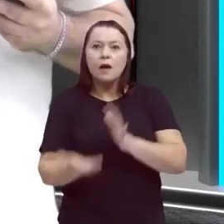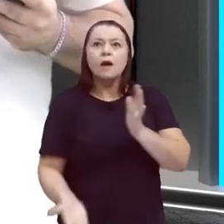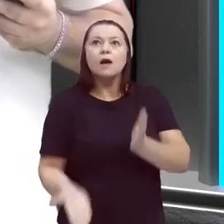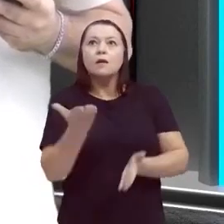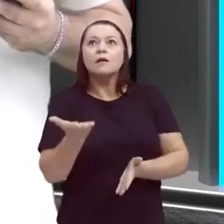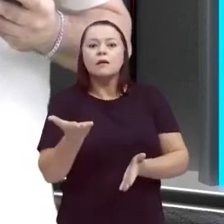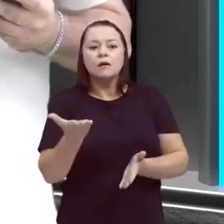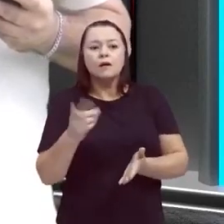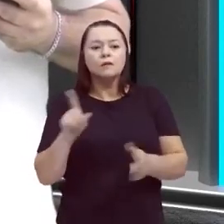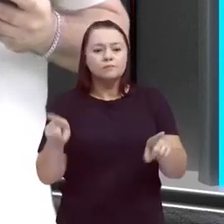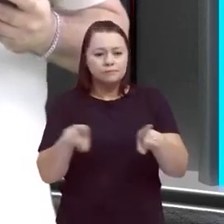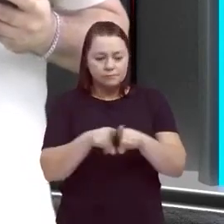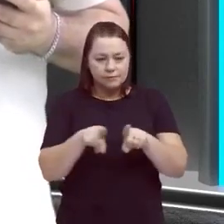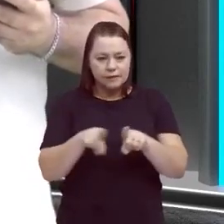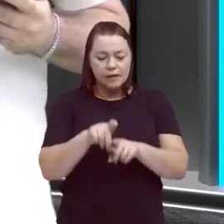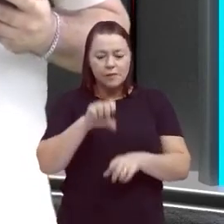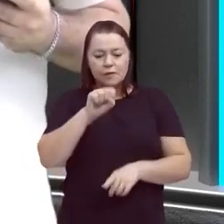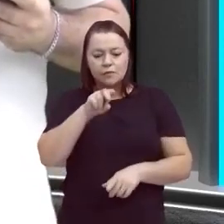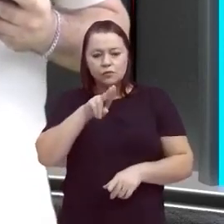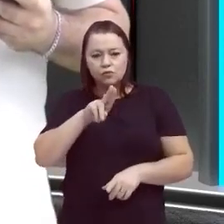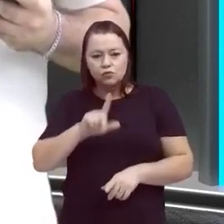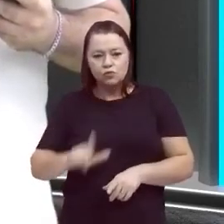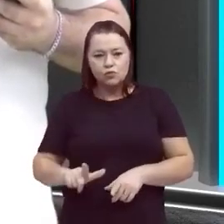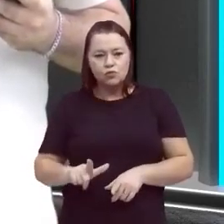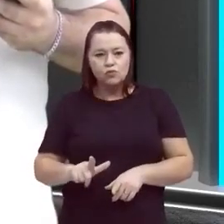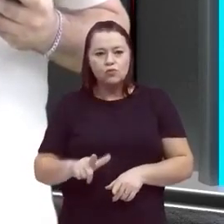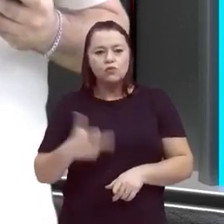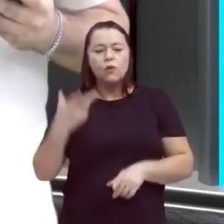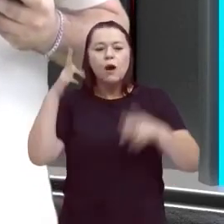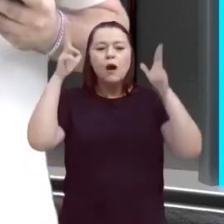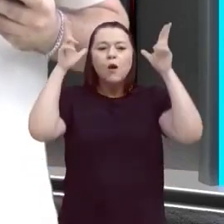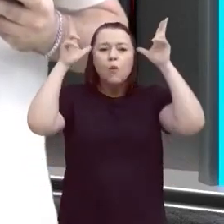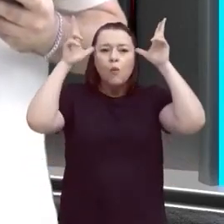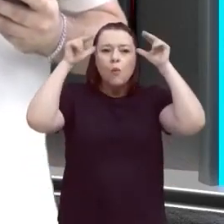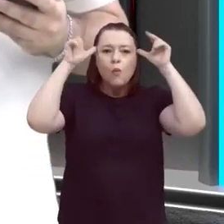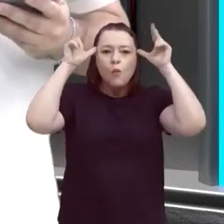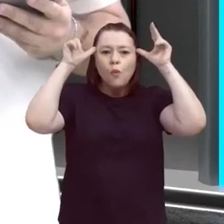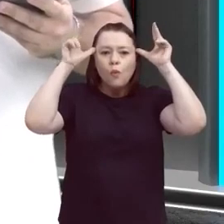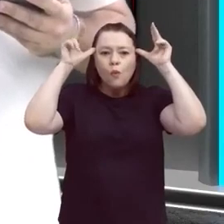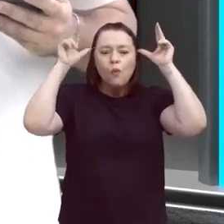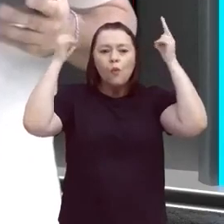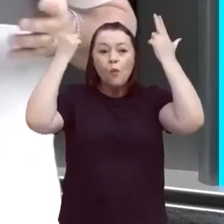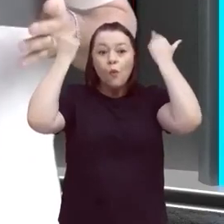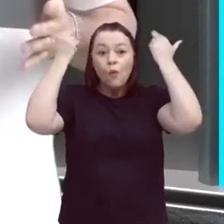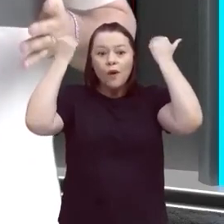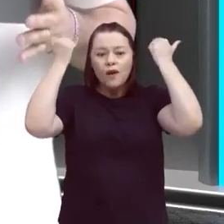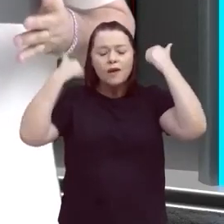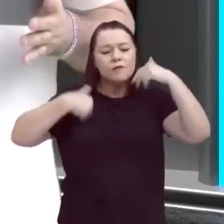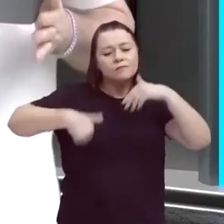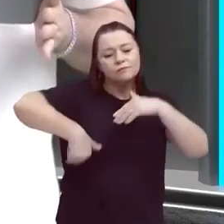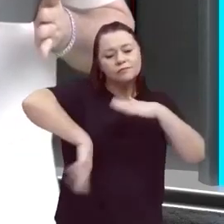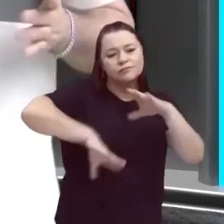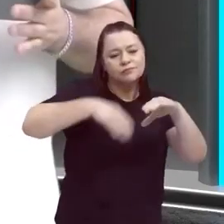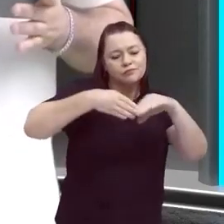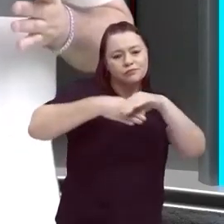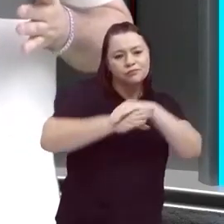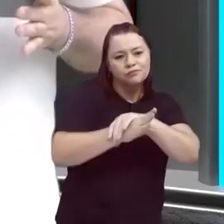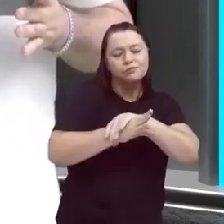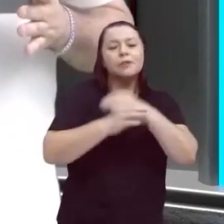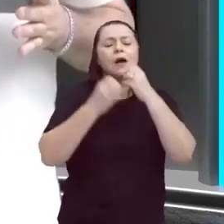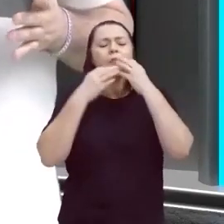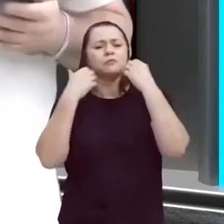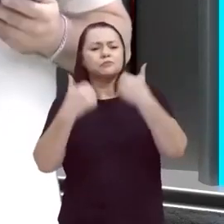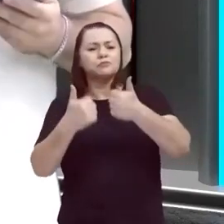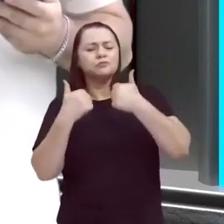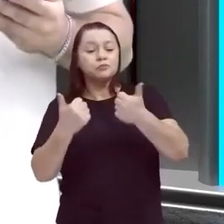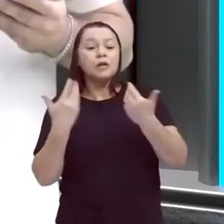região sul, a previsão de brincadeira é coelho sai da toca. Muito bem. Então, Gustavo, vamos ver o que você está